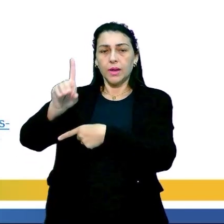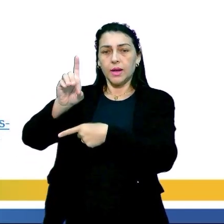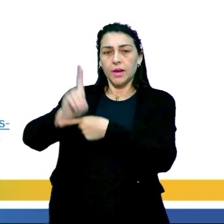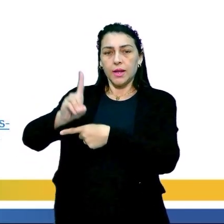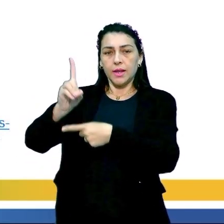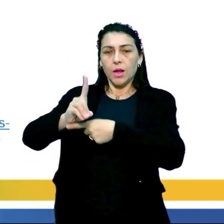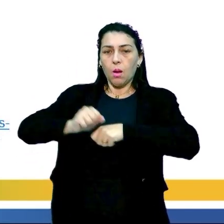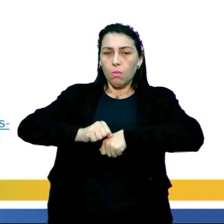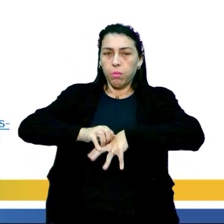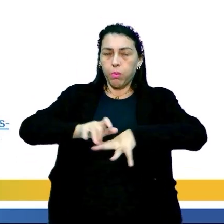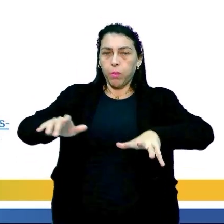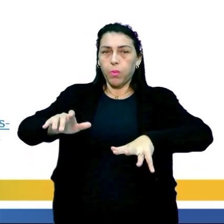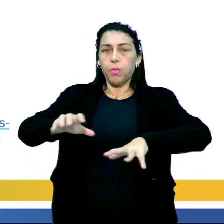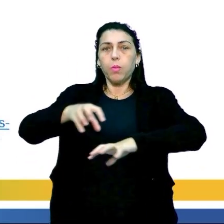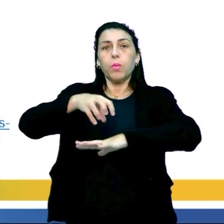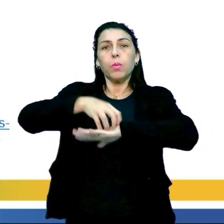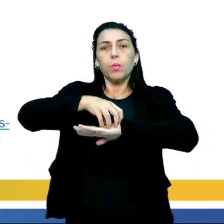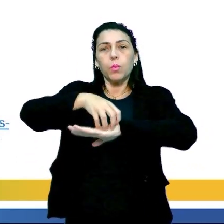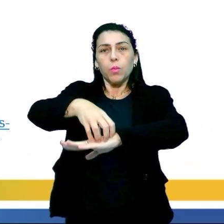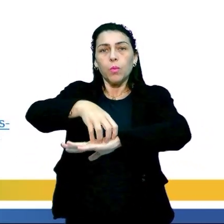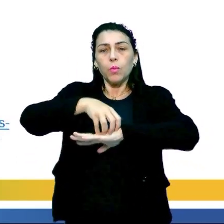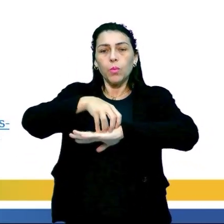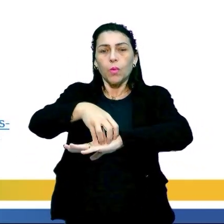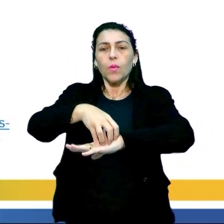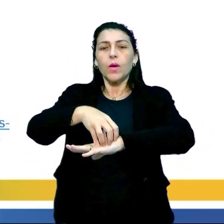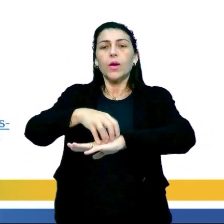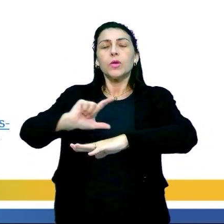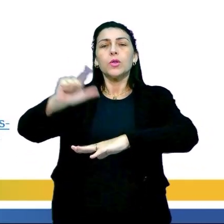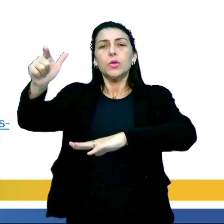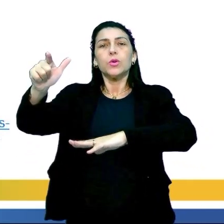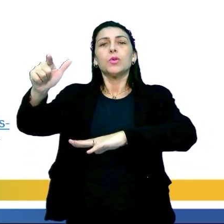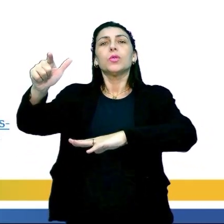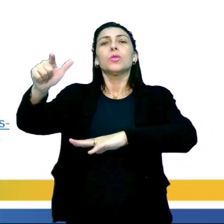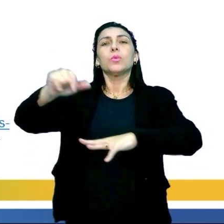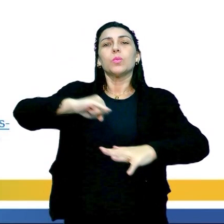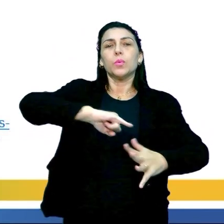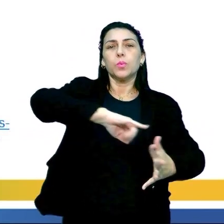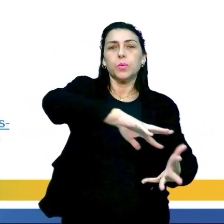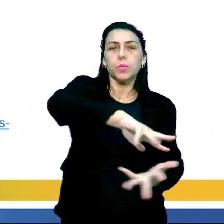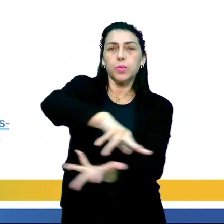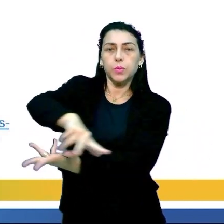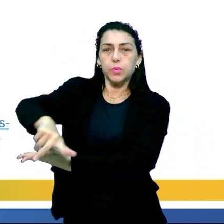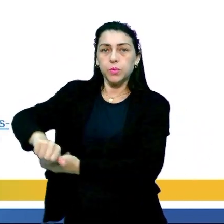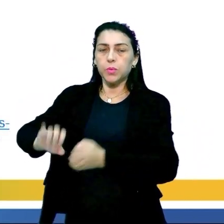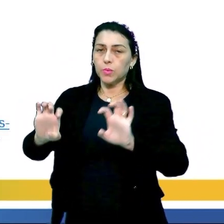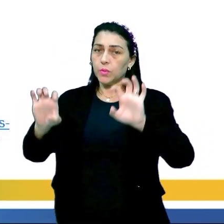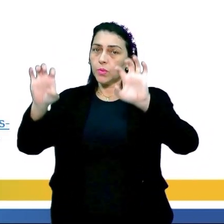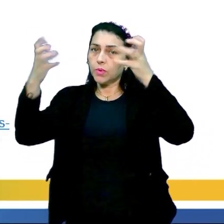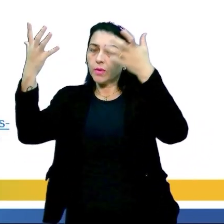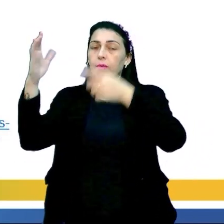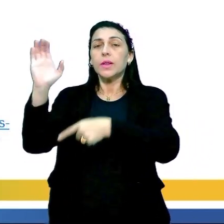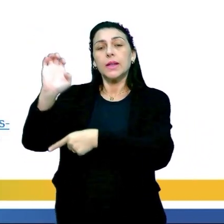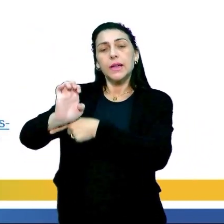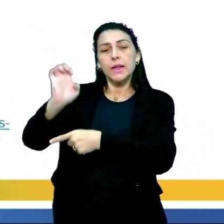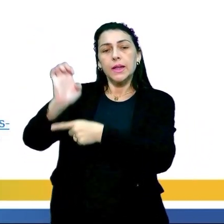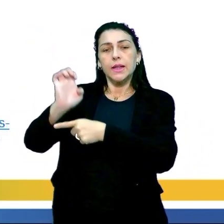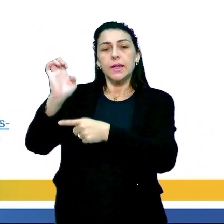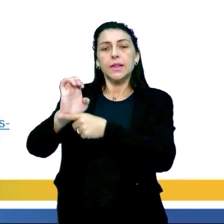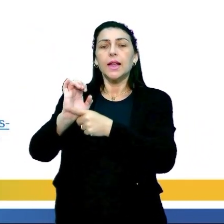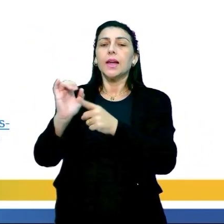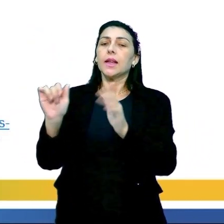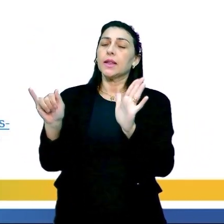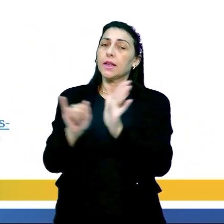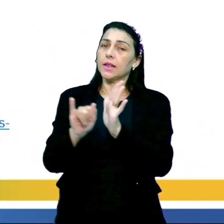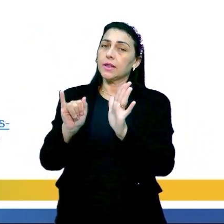D, disseminação turística internacional dos eventos festivos. E letra E, identificação